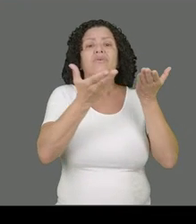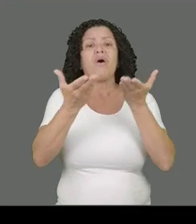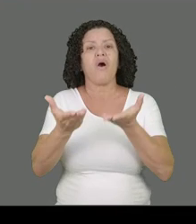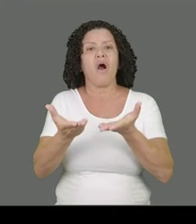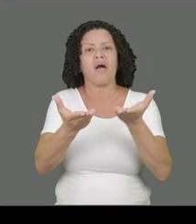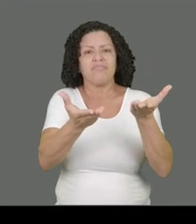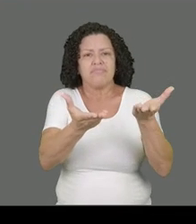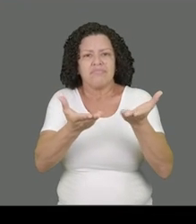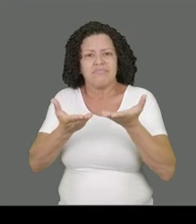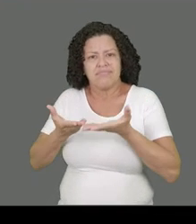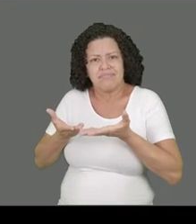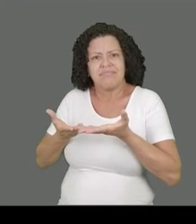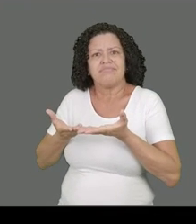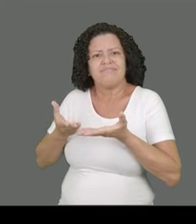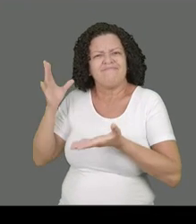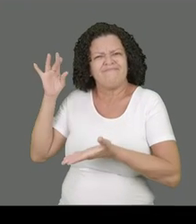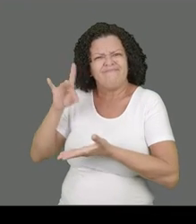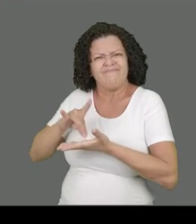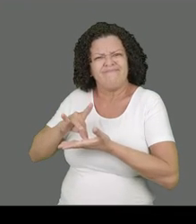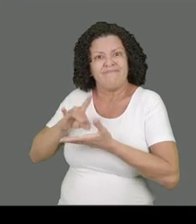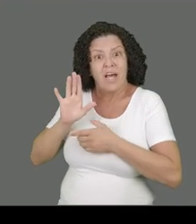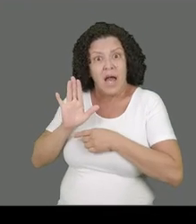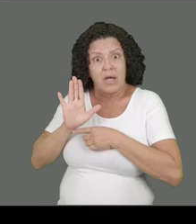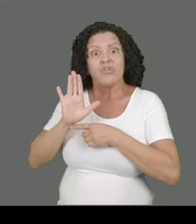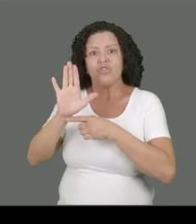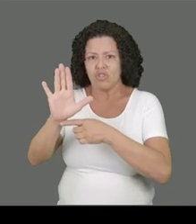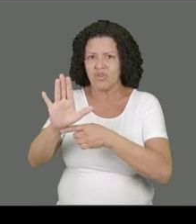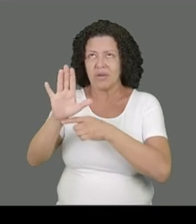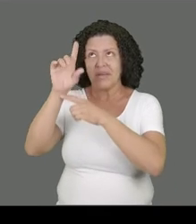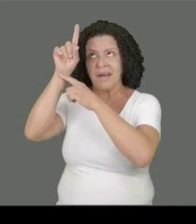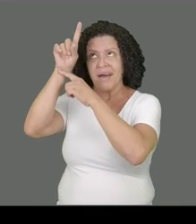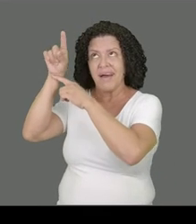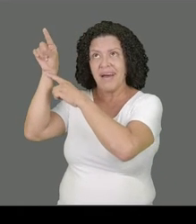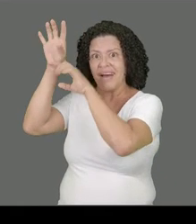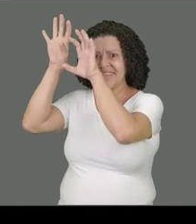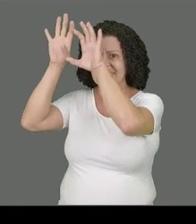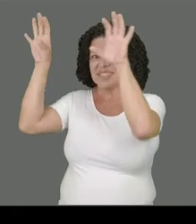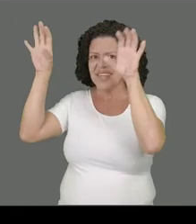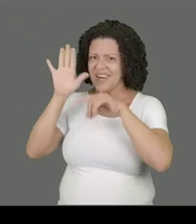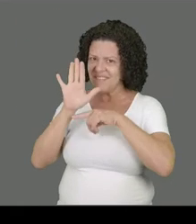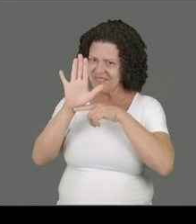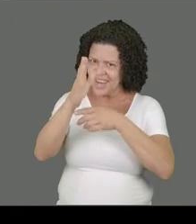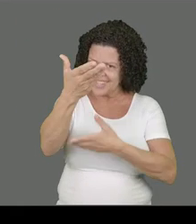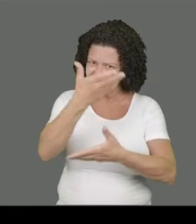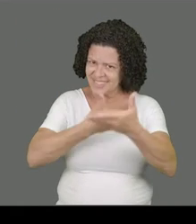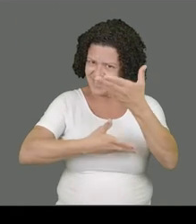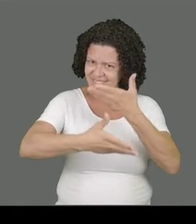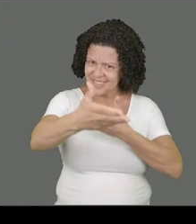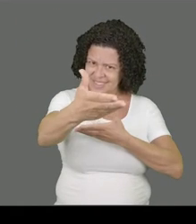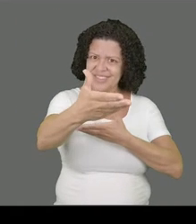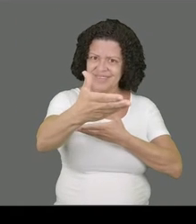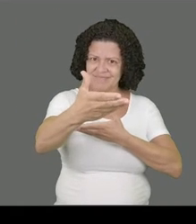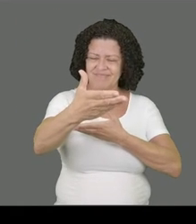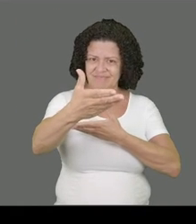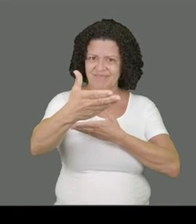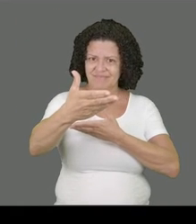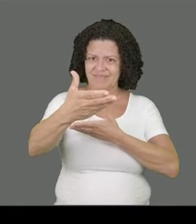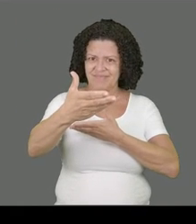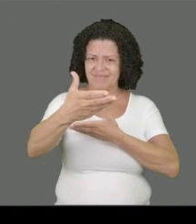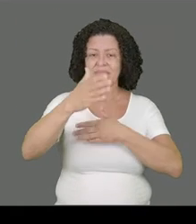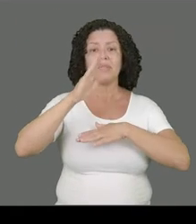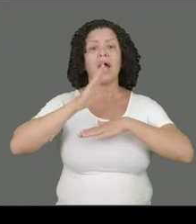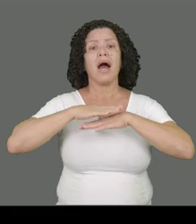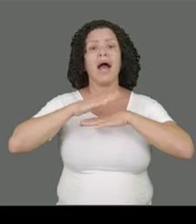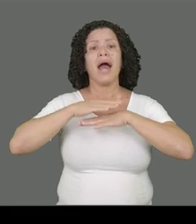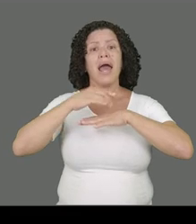desse convite, né, dessa afirmação: ajuda-te e o céu te ajudará. O nome dessa mensagem dele